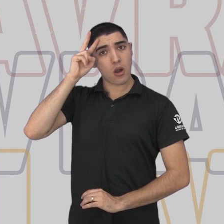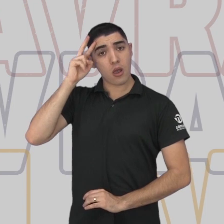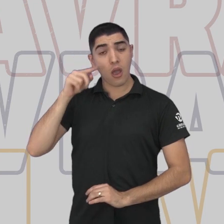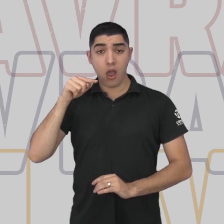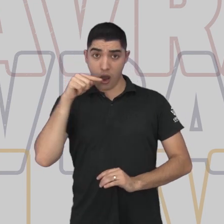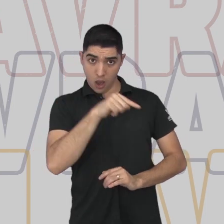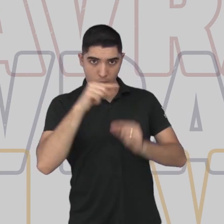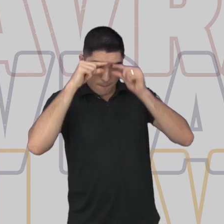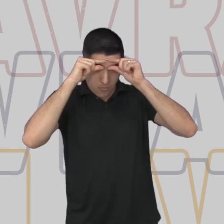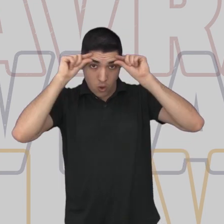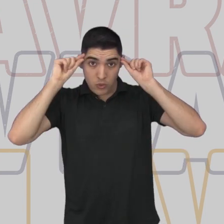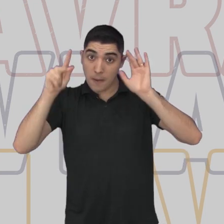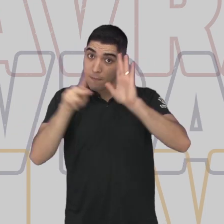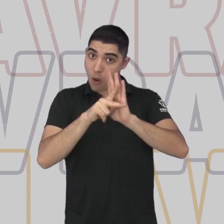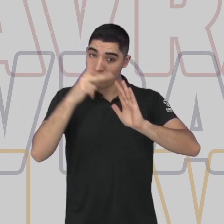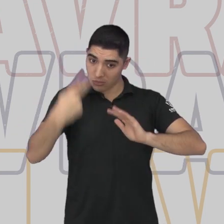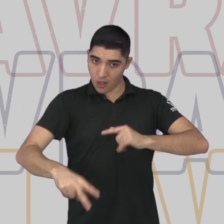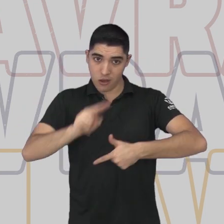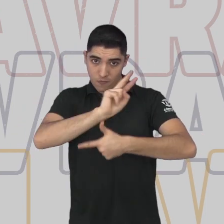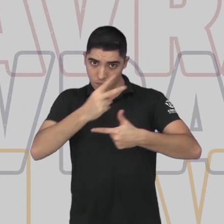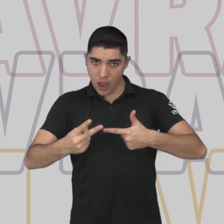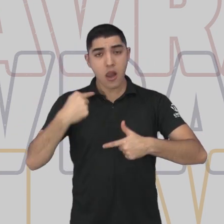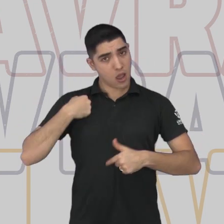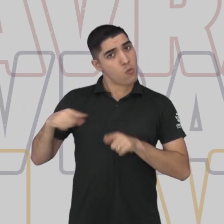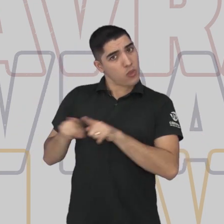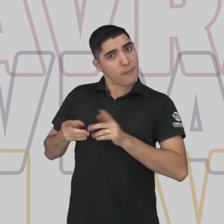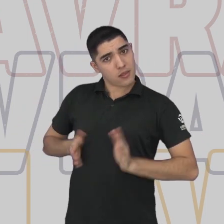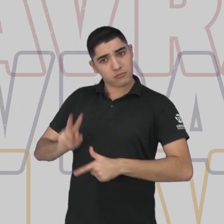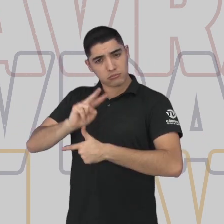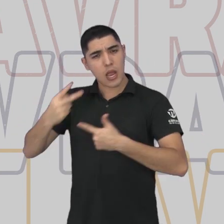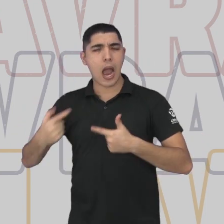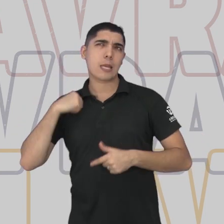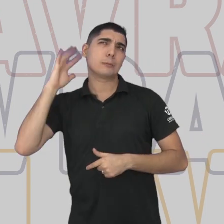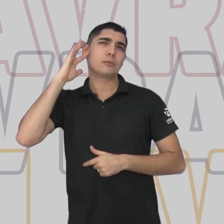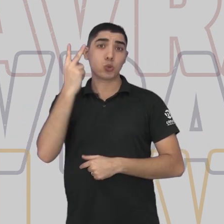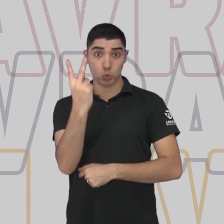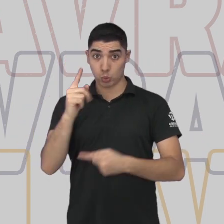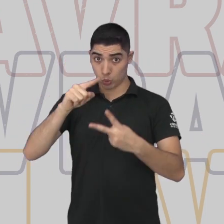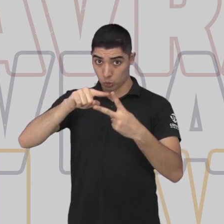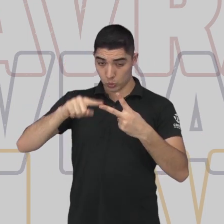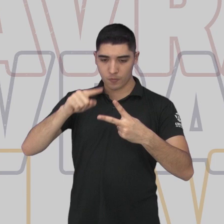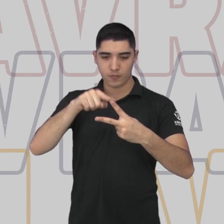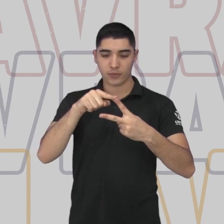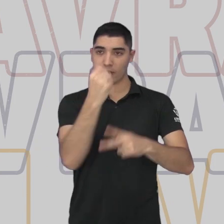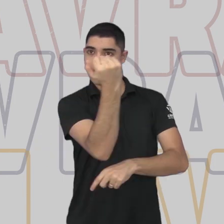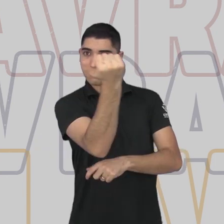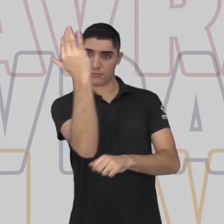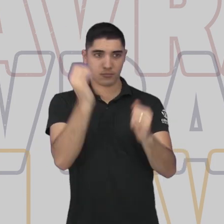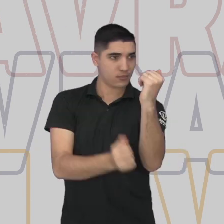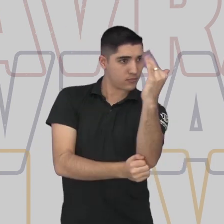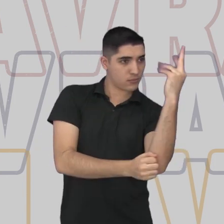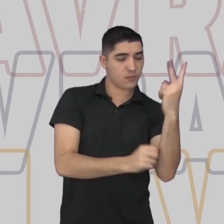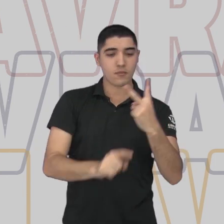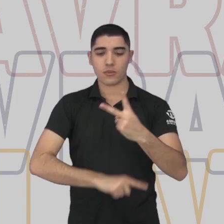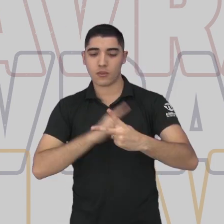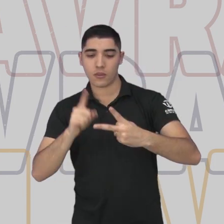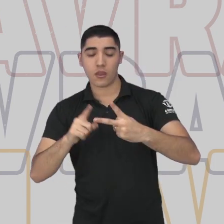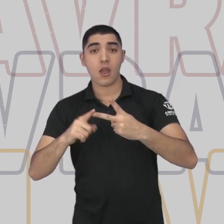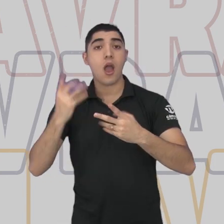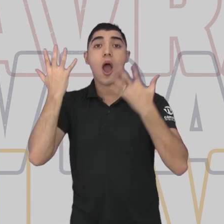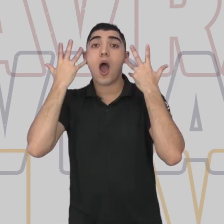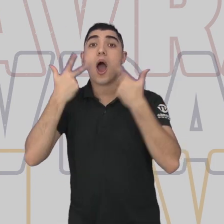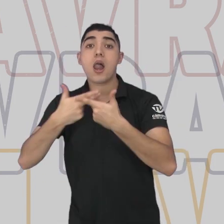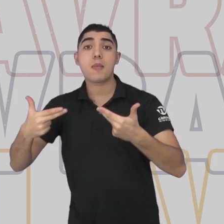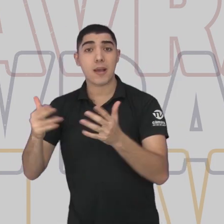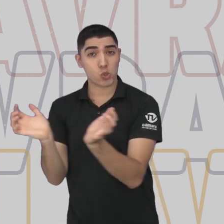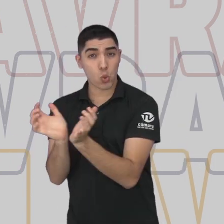sou do Vale do Paraíba. Então, eu uni duas coisas. Eu uni a natureza do Vale do Paraíba e os animais que estão em extinção, né? E como